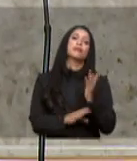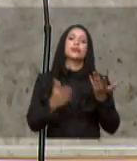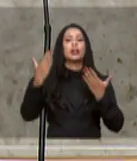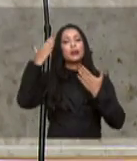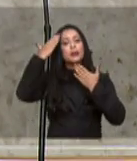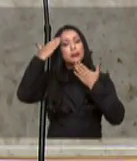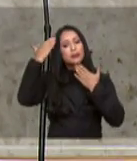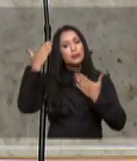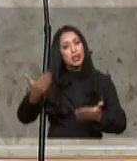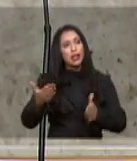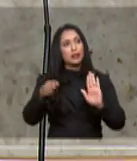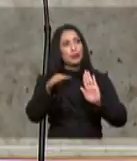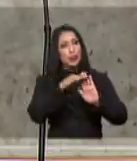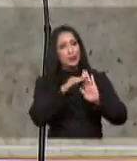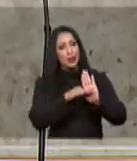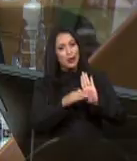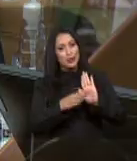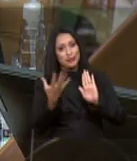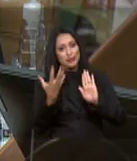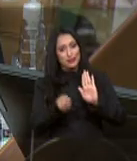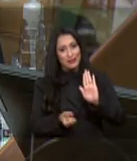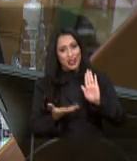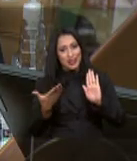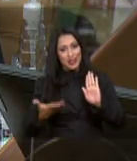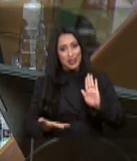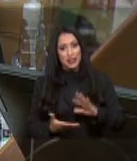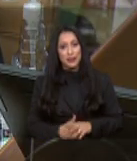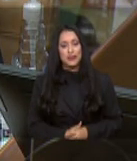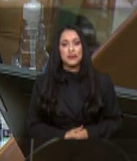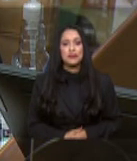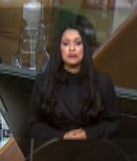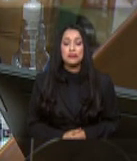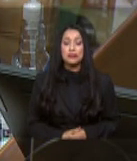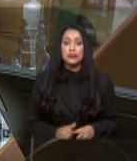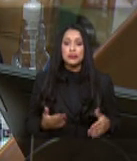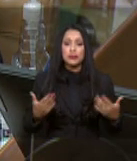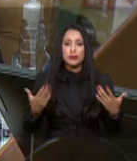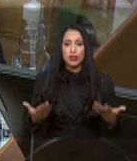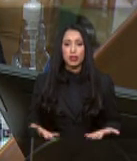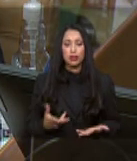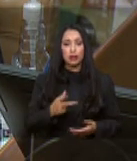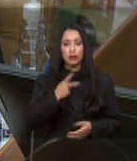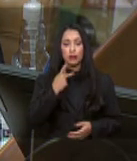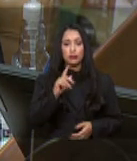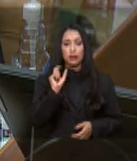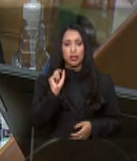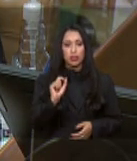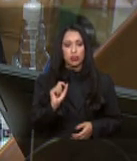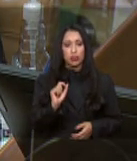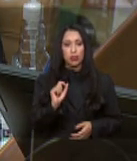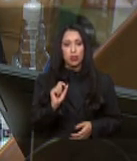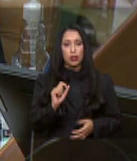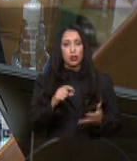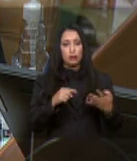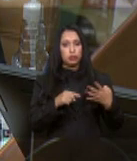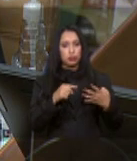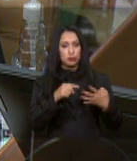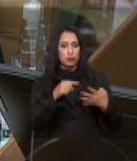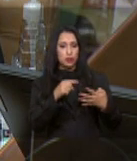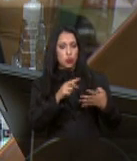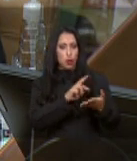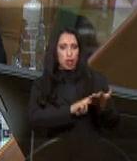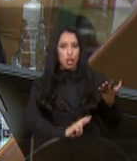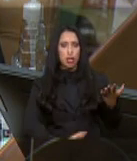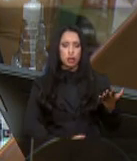Excelência por este acolhimento. Queria apenas fazer um registro antes de passar a alguns itens específicos